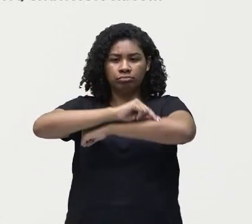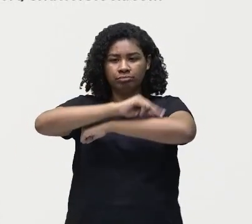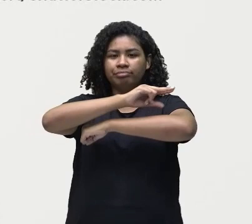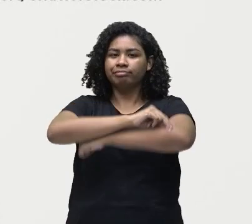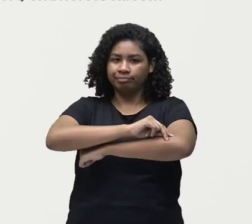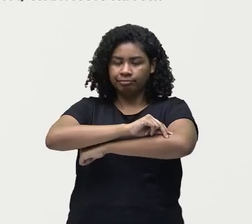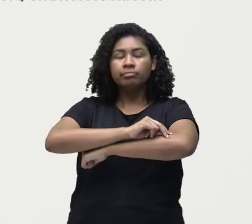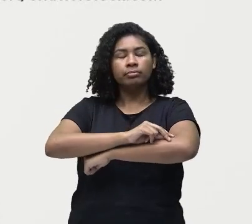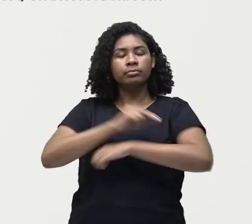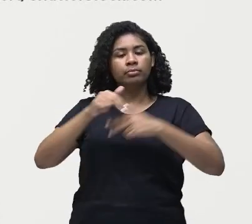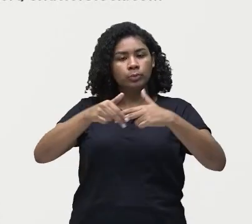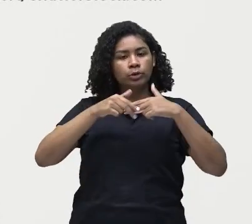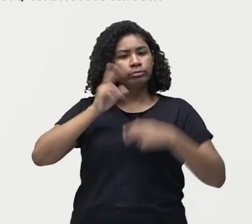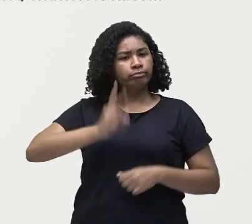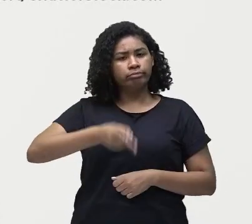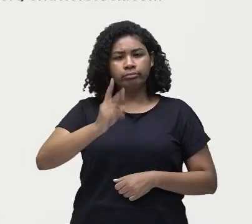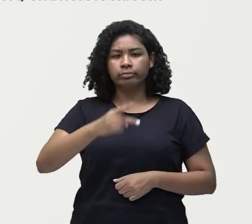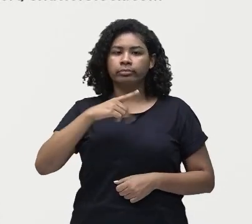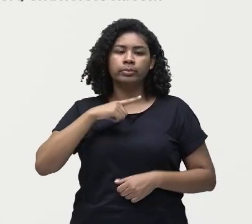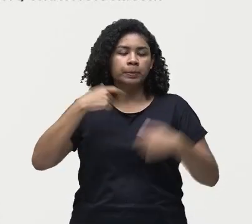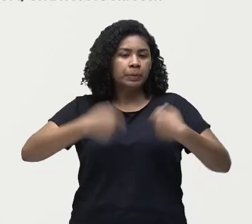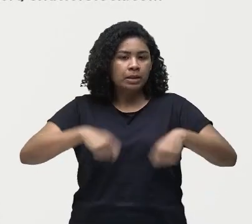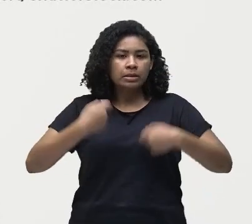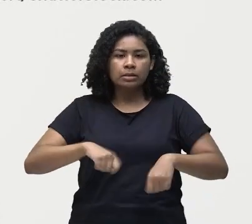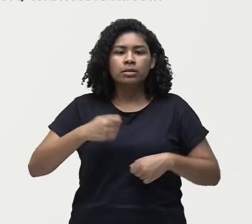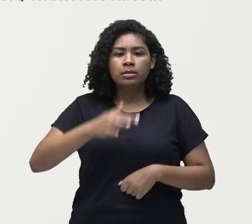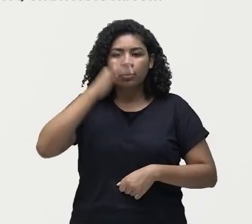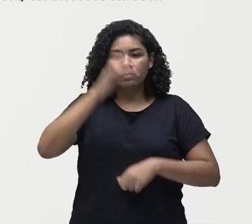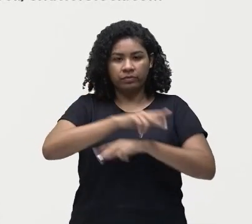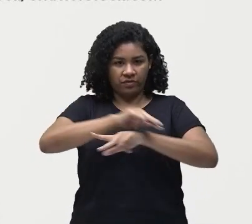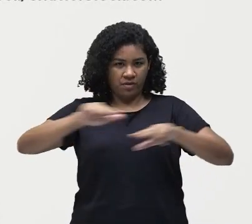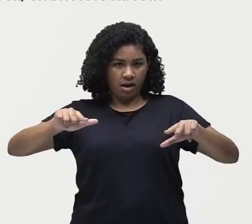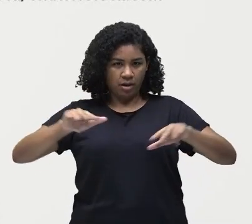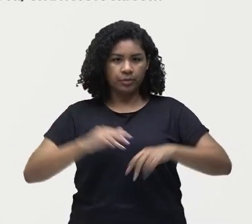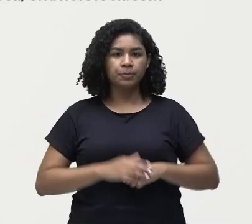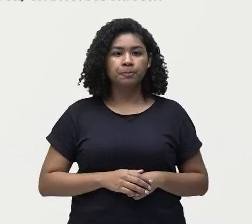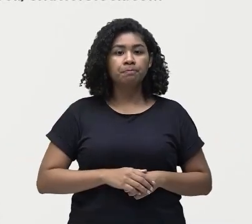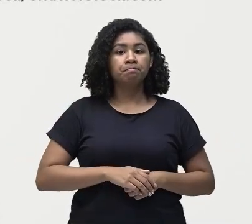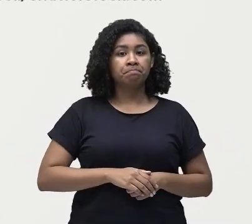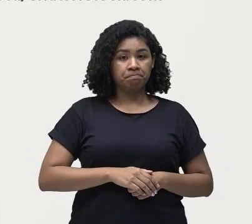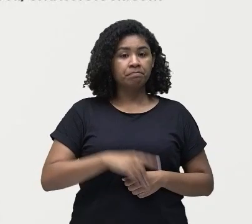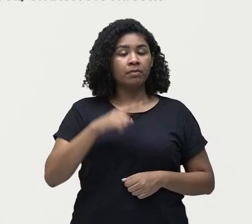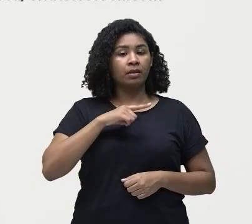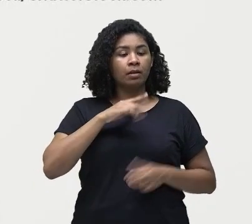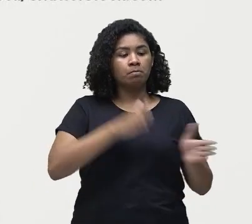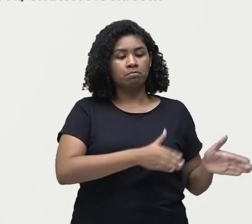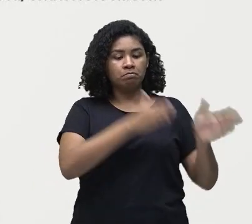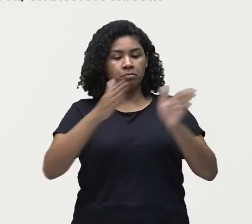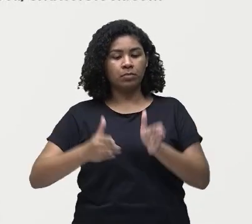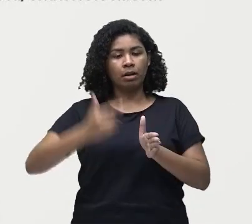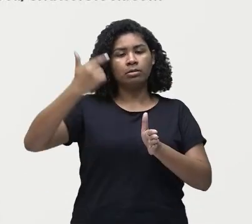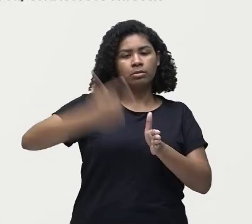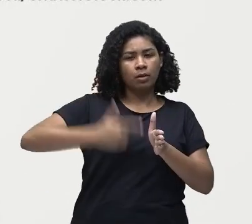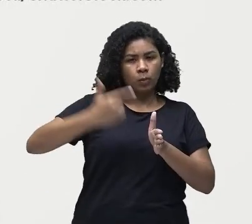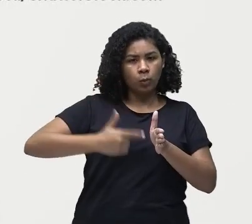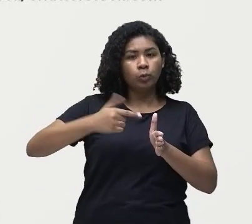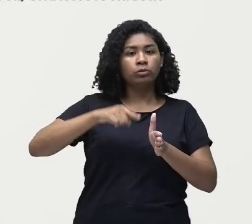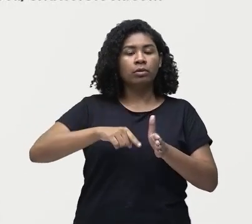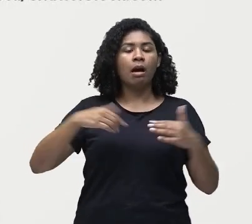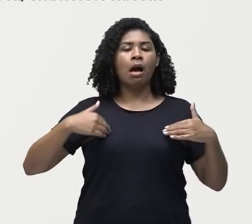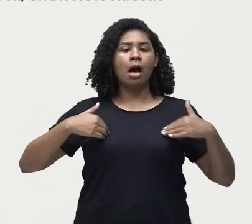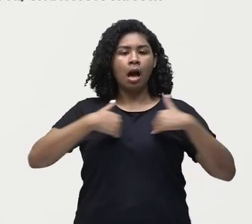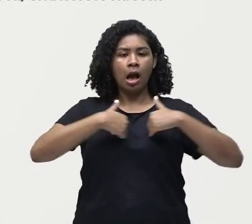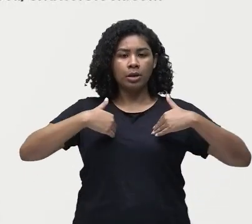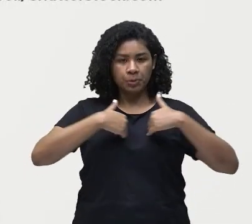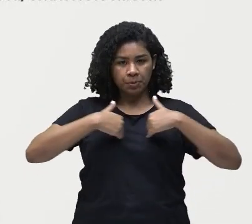sempre de plantações, de plantas. Consumidores secundários são animais carnívoros que